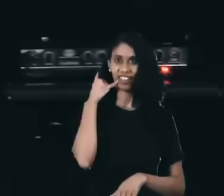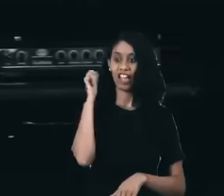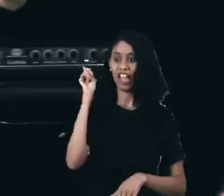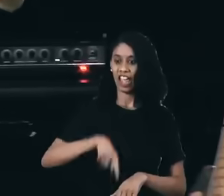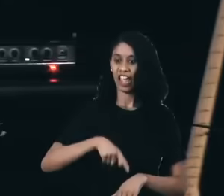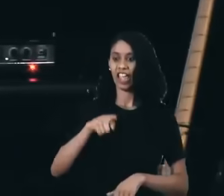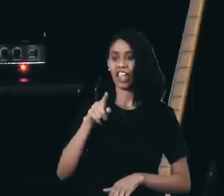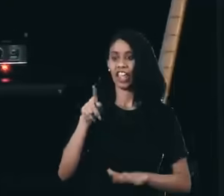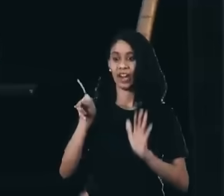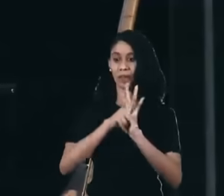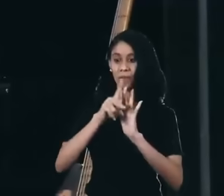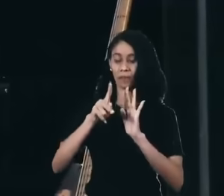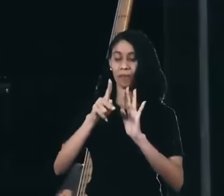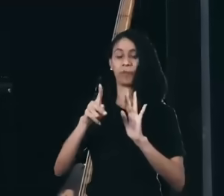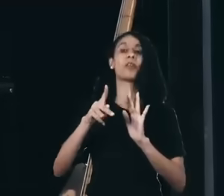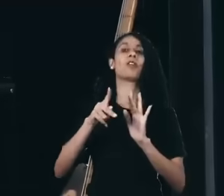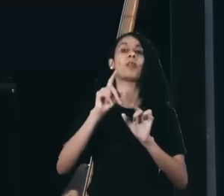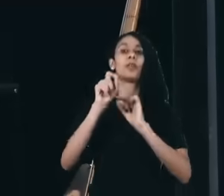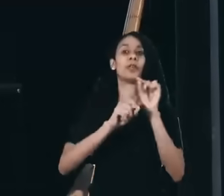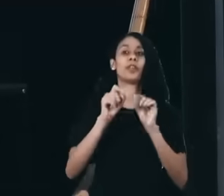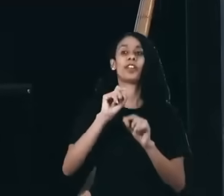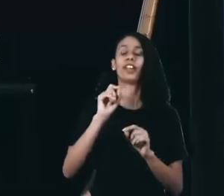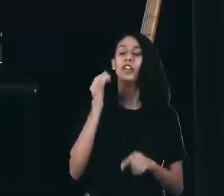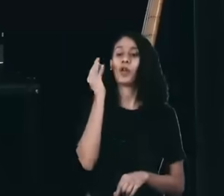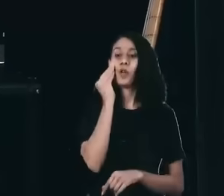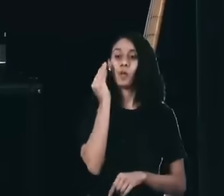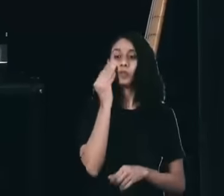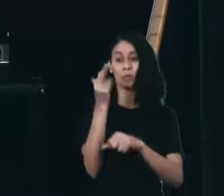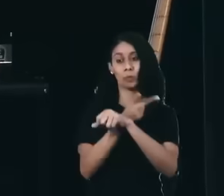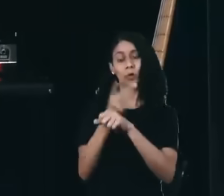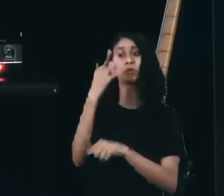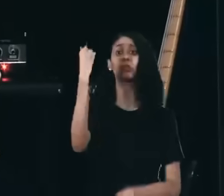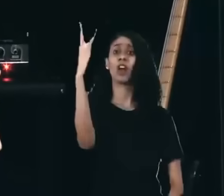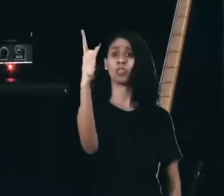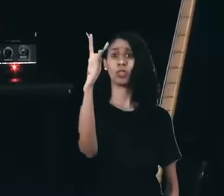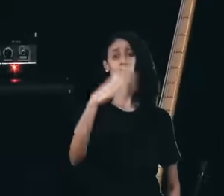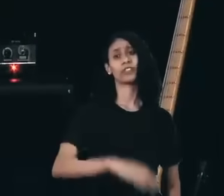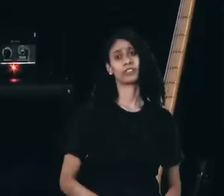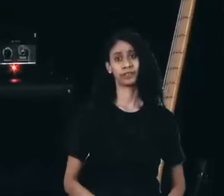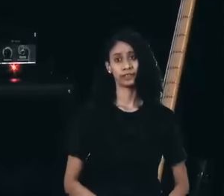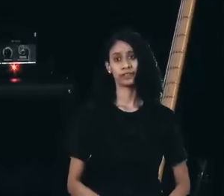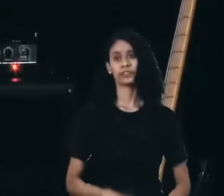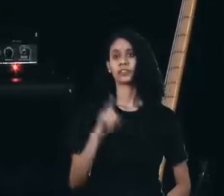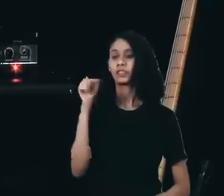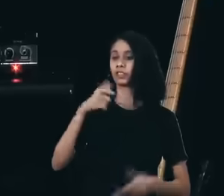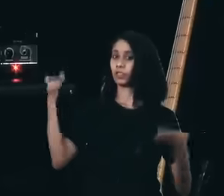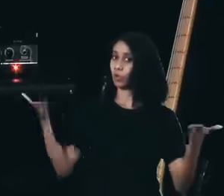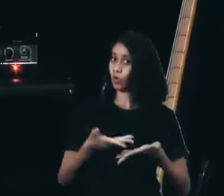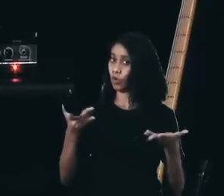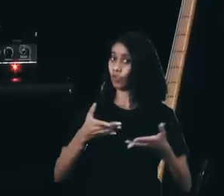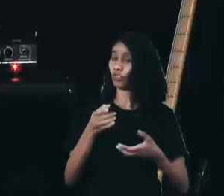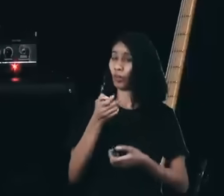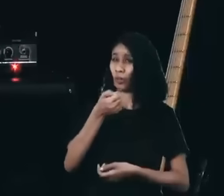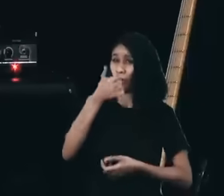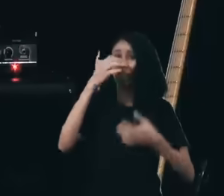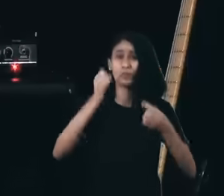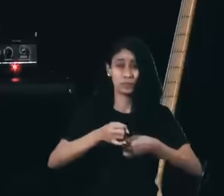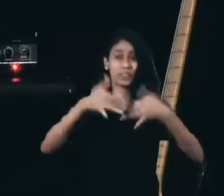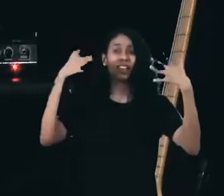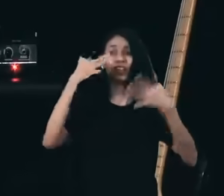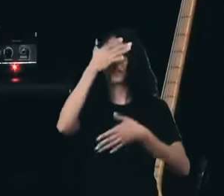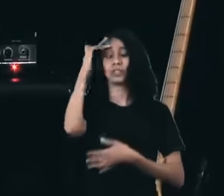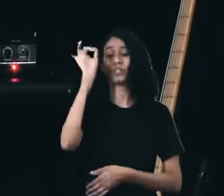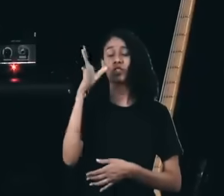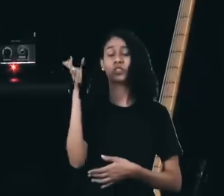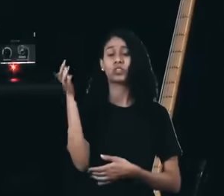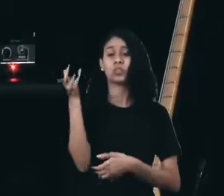era a própria oportunidade. Ele estava indo procurar uma noiva, gente. E isso hoje em dia é quase que um milagre. As pessoas só querem